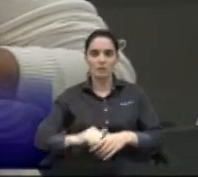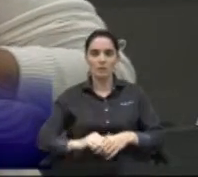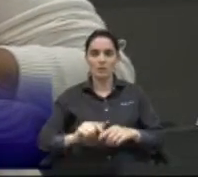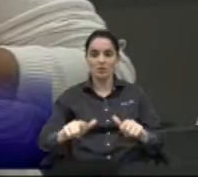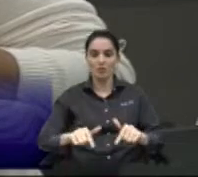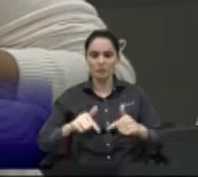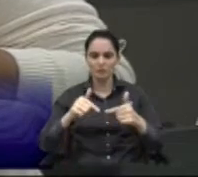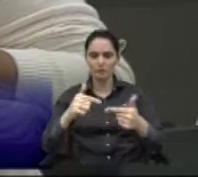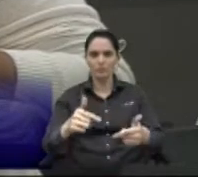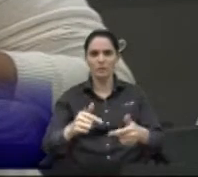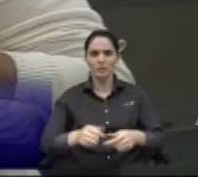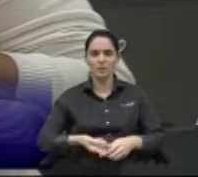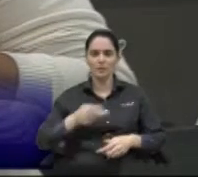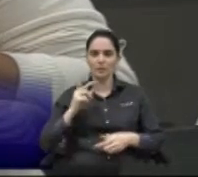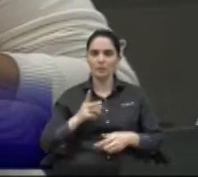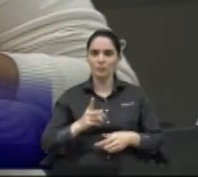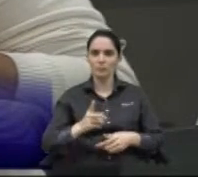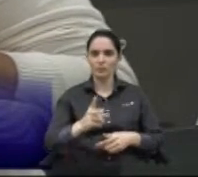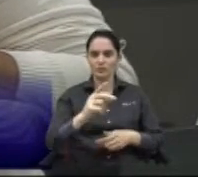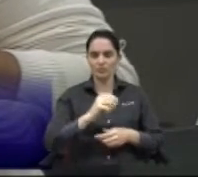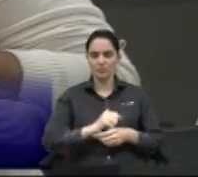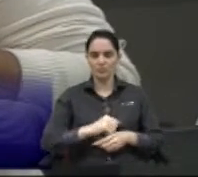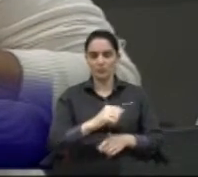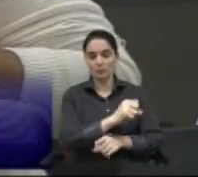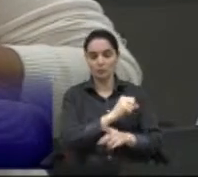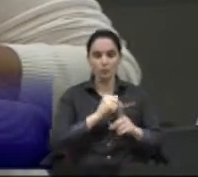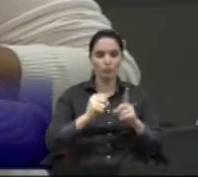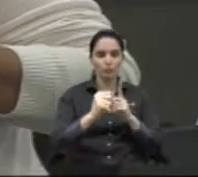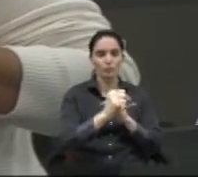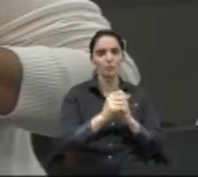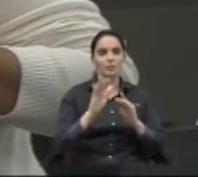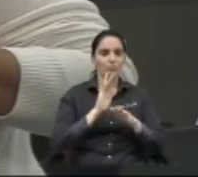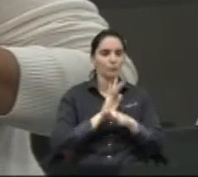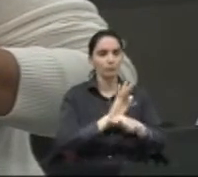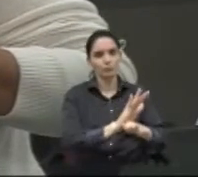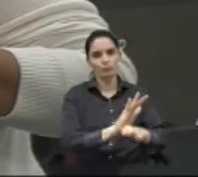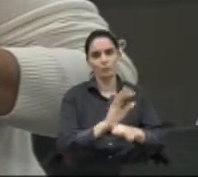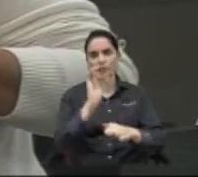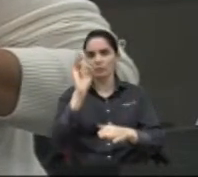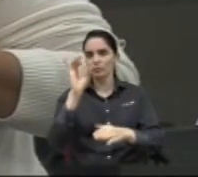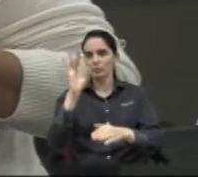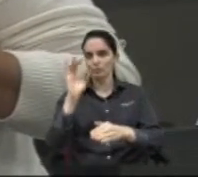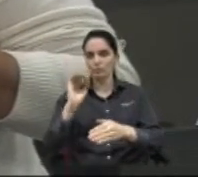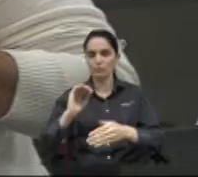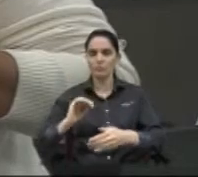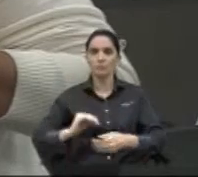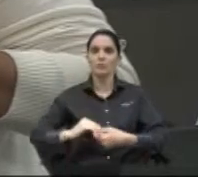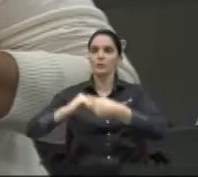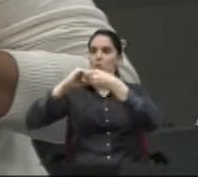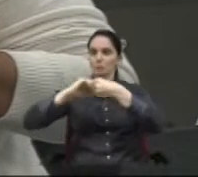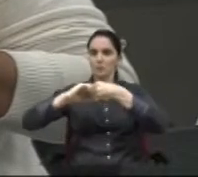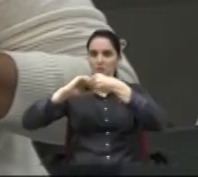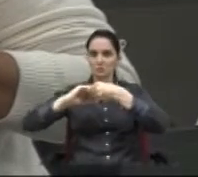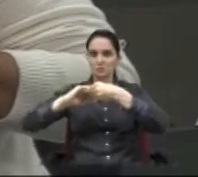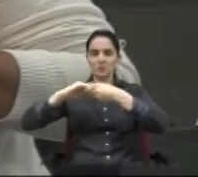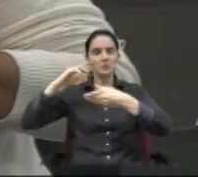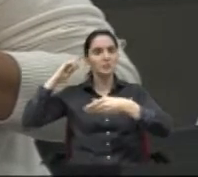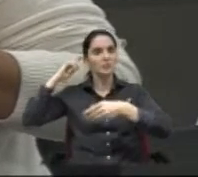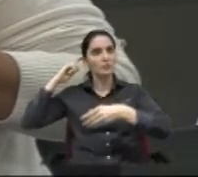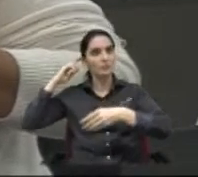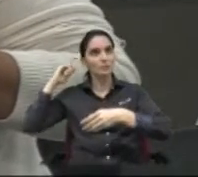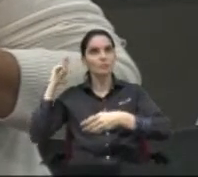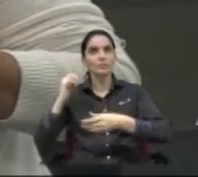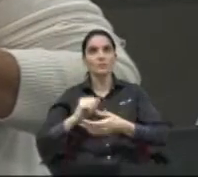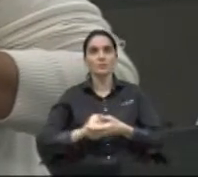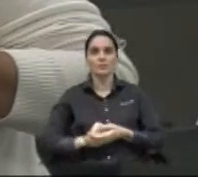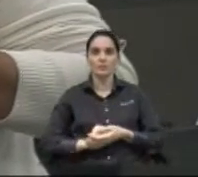sempre correndo, né, atrás das causas sociais. Sem palavras, apenas parabenizar sim, né, apenas concordar com tudo aquilo que